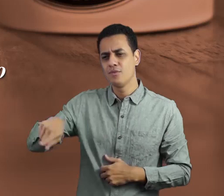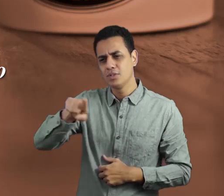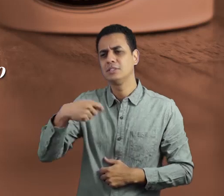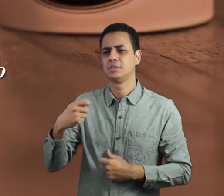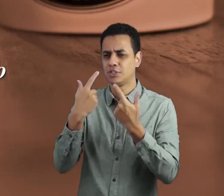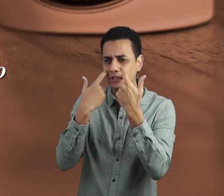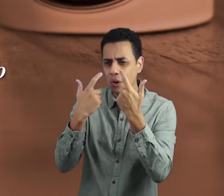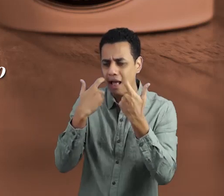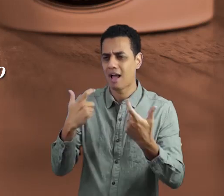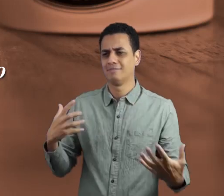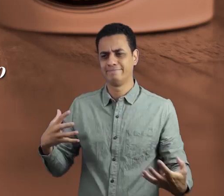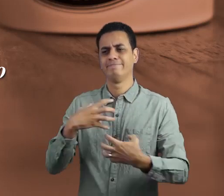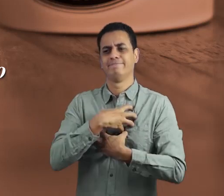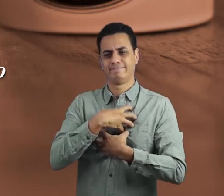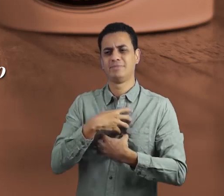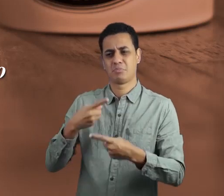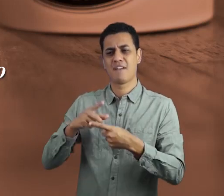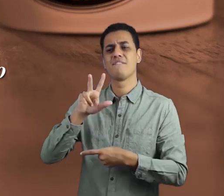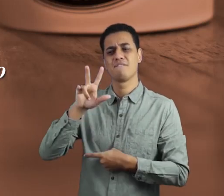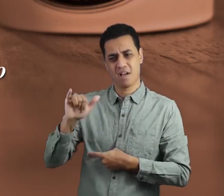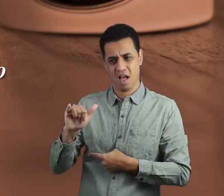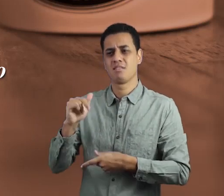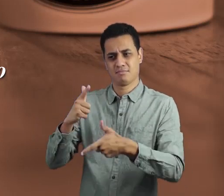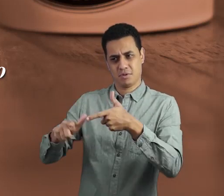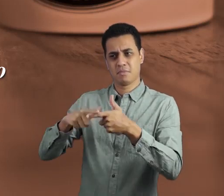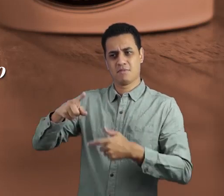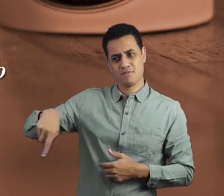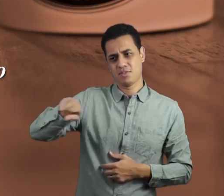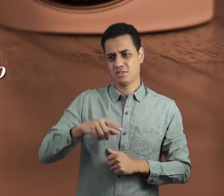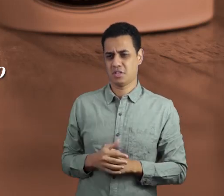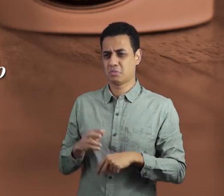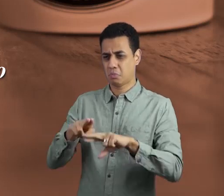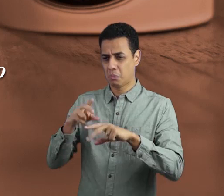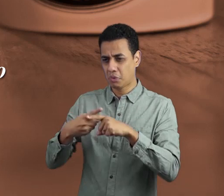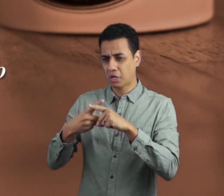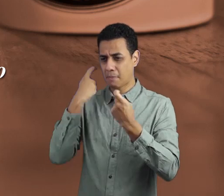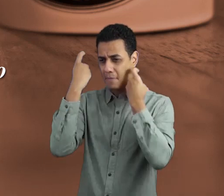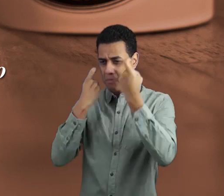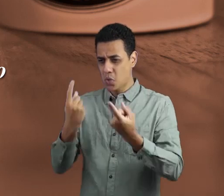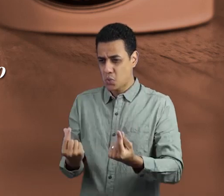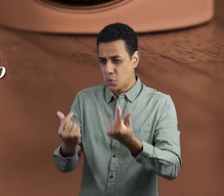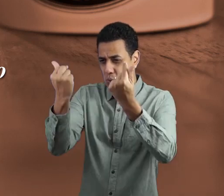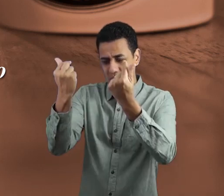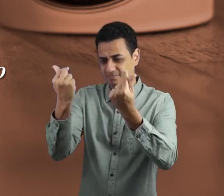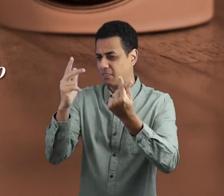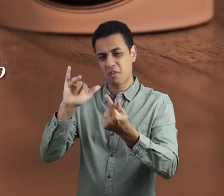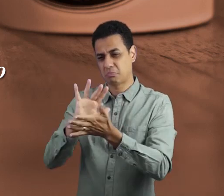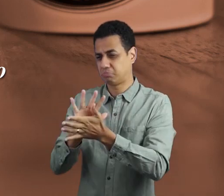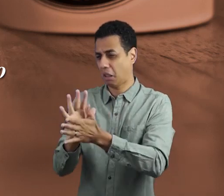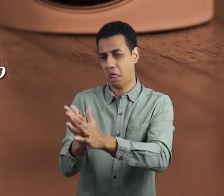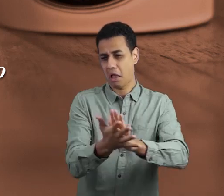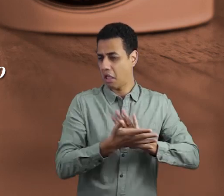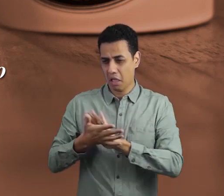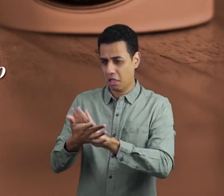e lamentem-se, tendo em vista a desgraça que lhes sobrevirá. A riqueza de vocês apodreceu e as traças corroeram